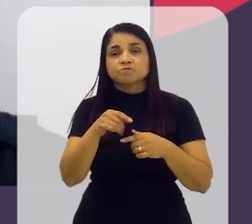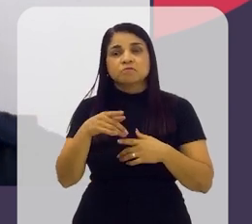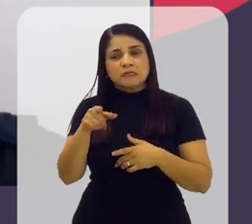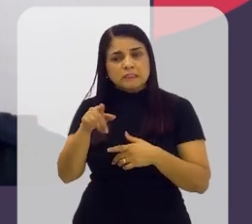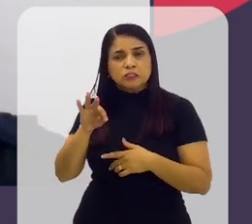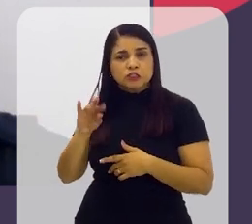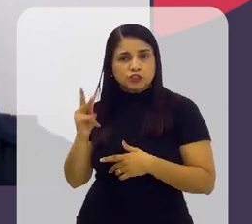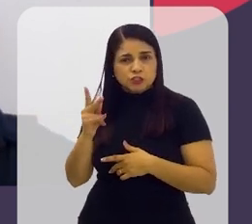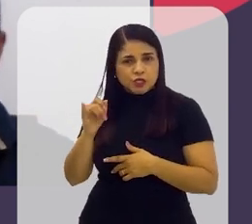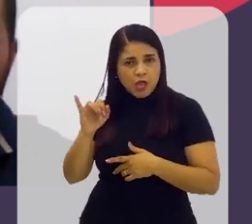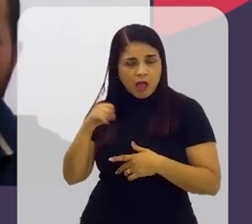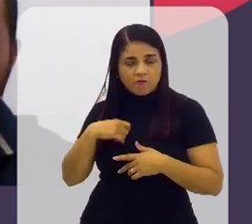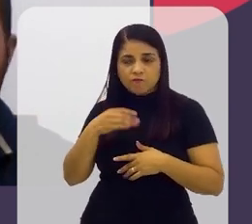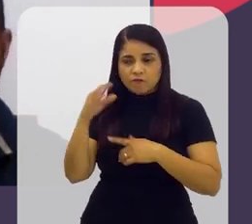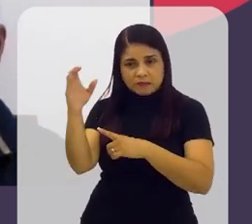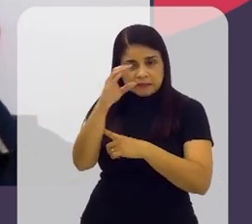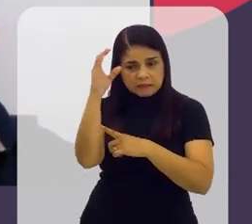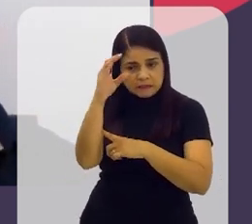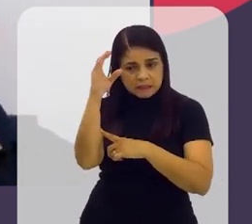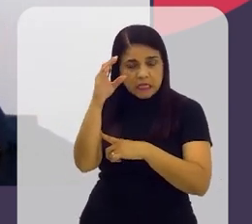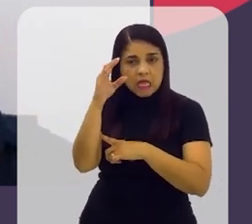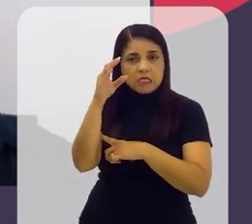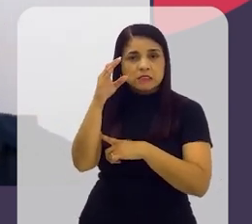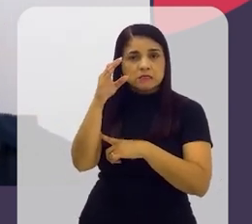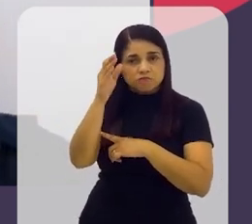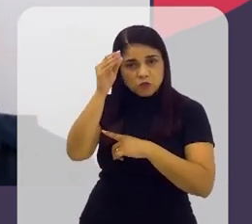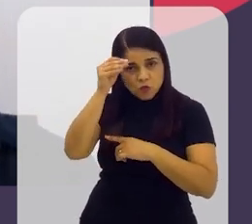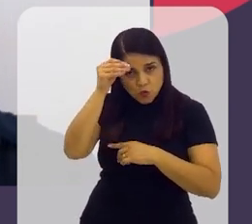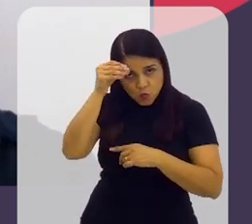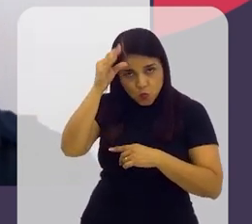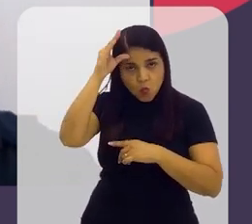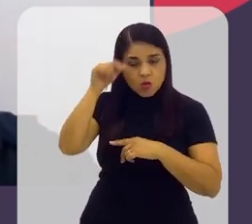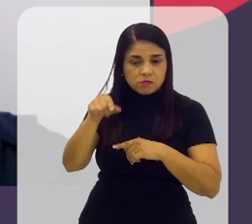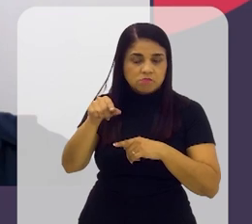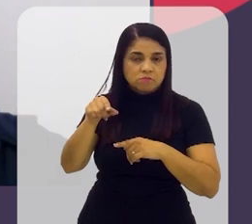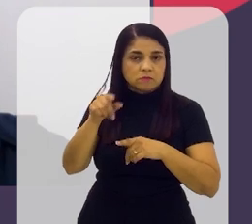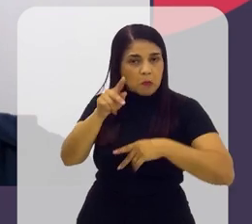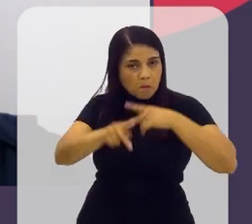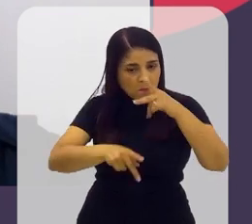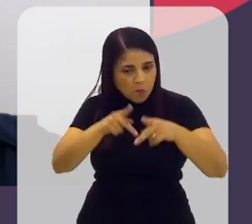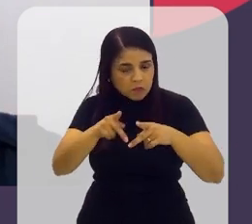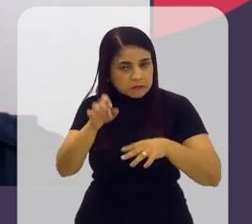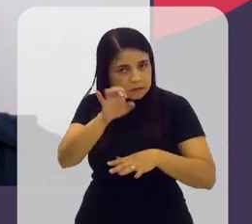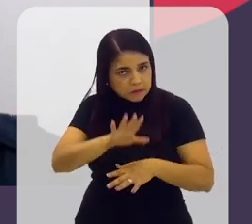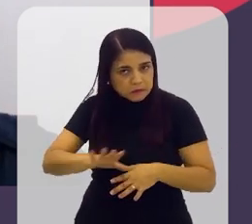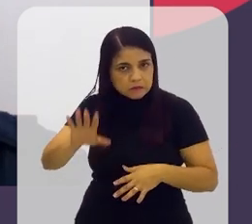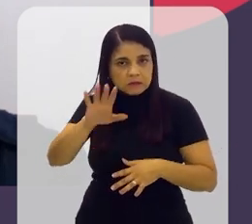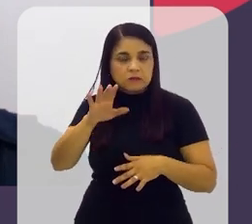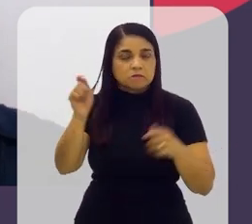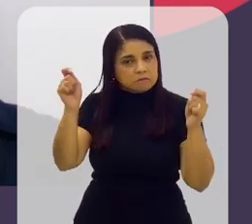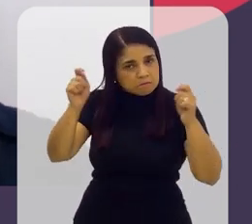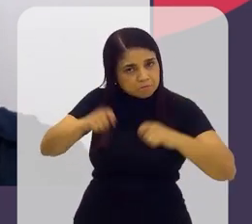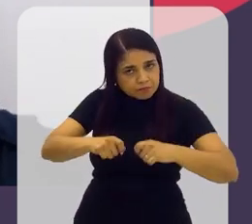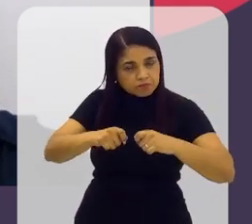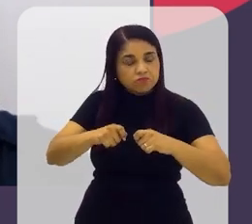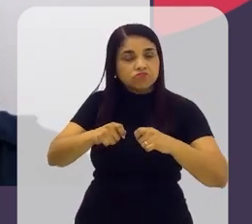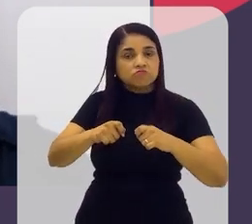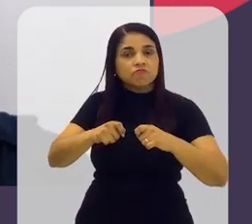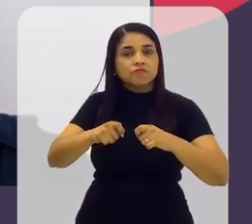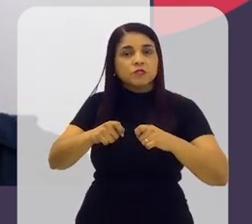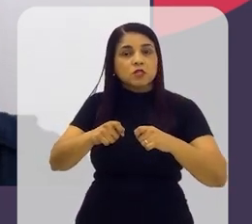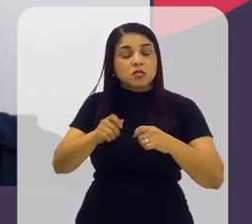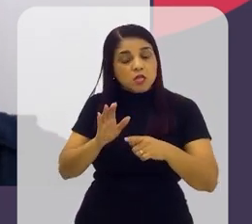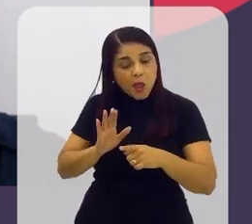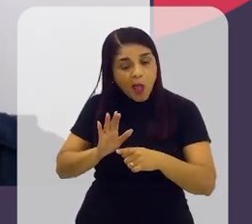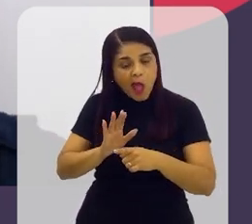ciência cidadã, da gente levar o conhecimento científico de forma que a população em geral possa, né, se